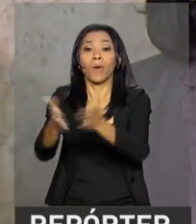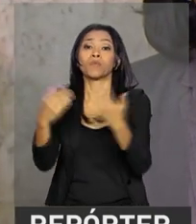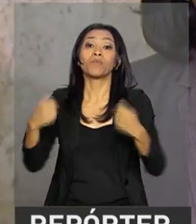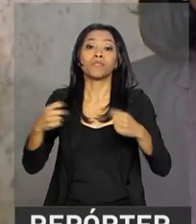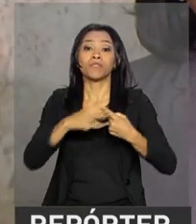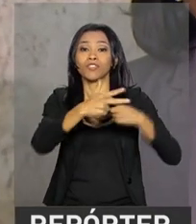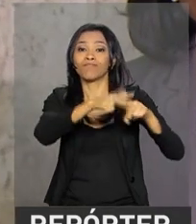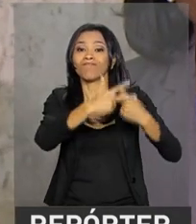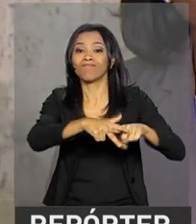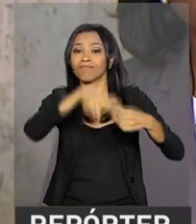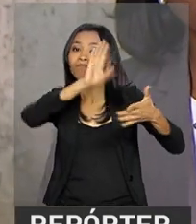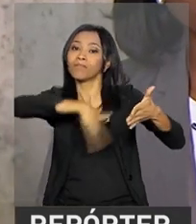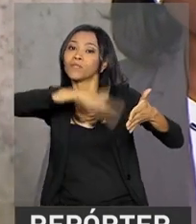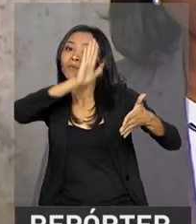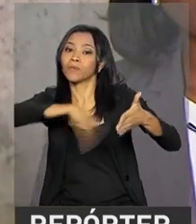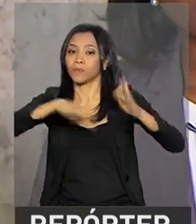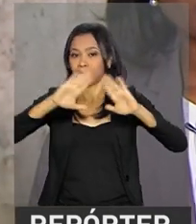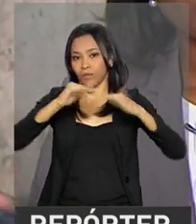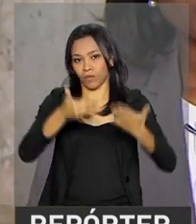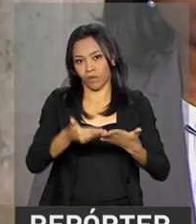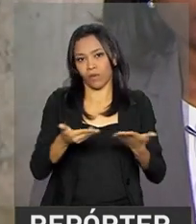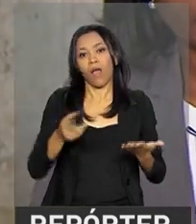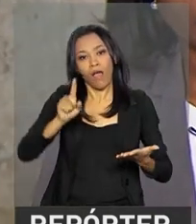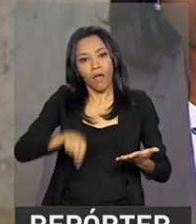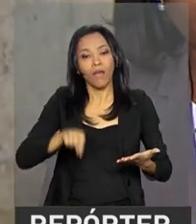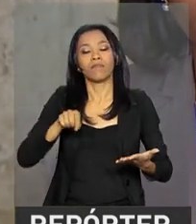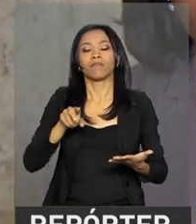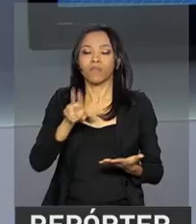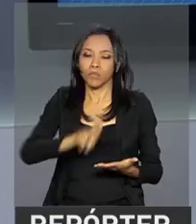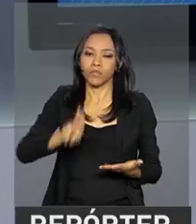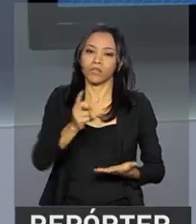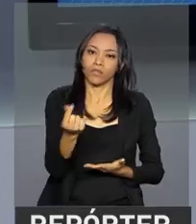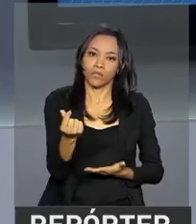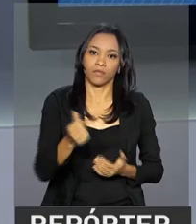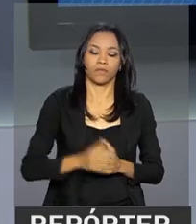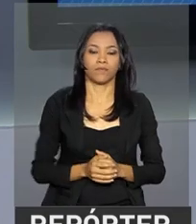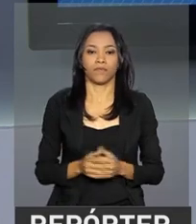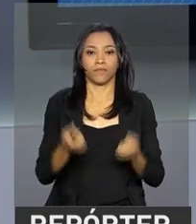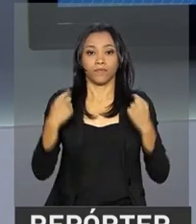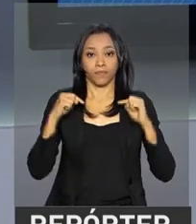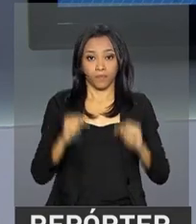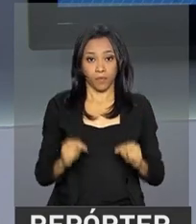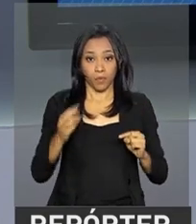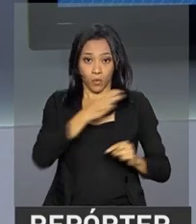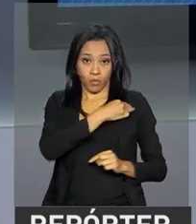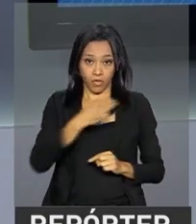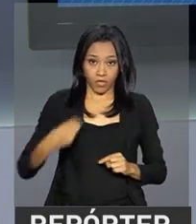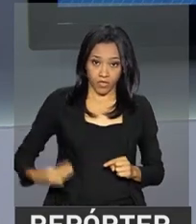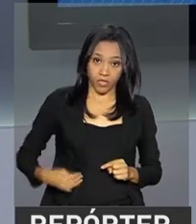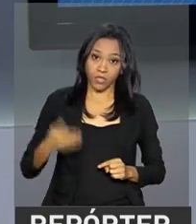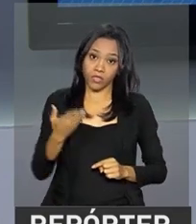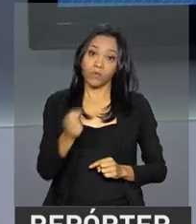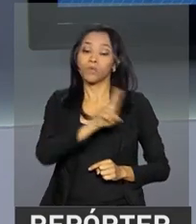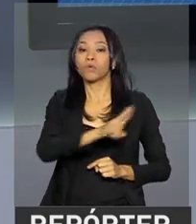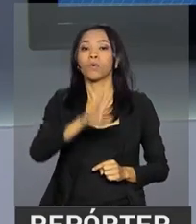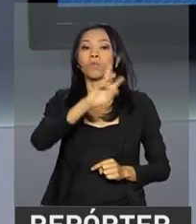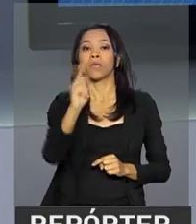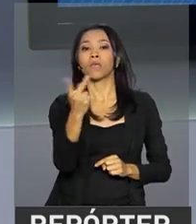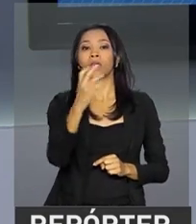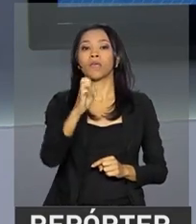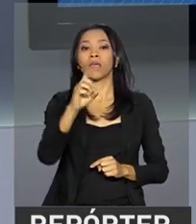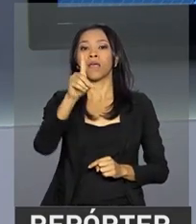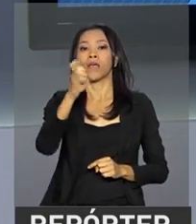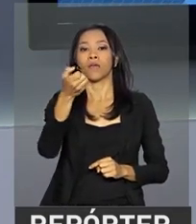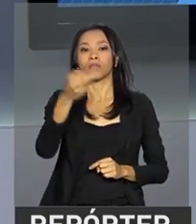reformas. E é assim que nós vamos utilizar o recurso. O ministro da Integração Nacional, Helder Barbalho, vai